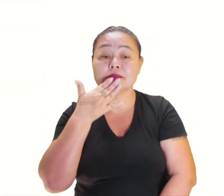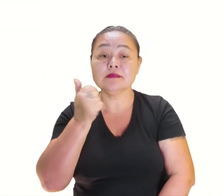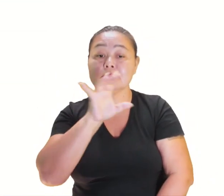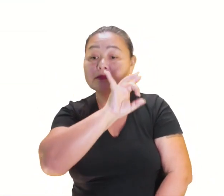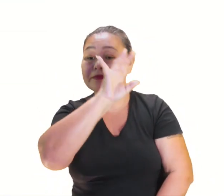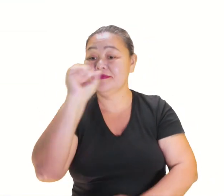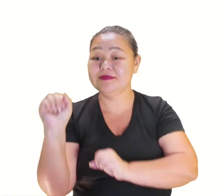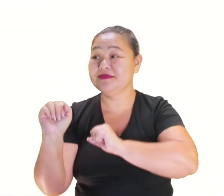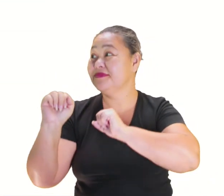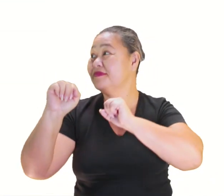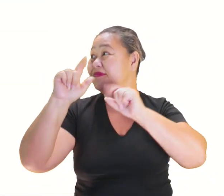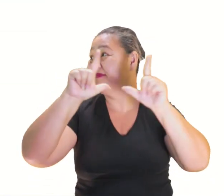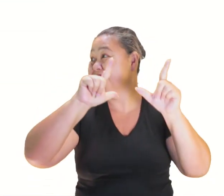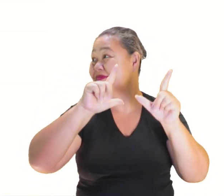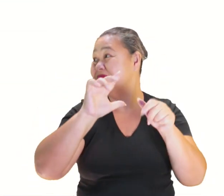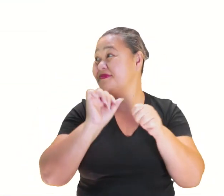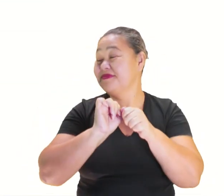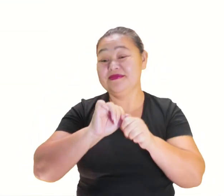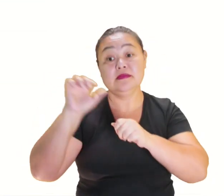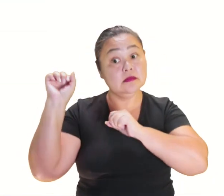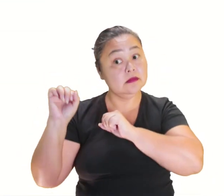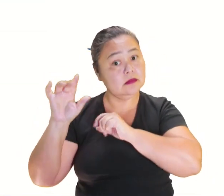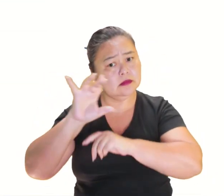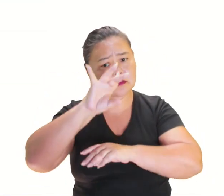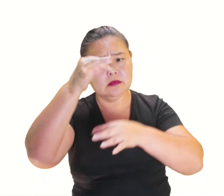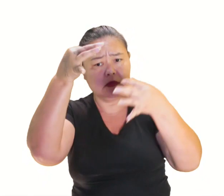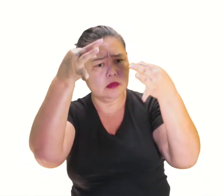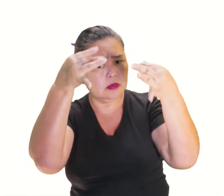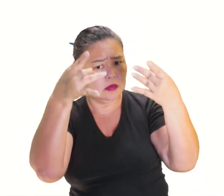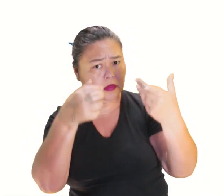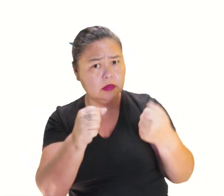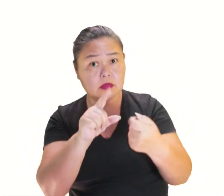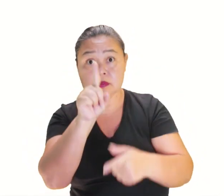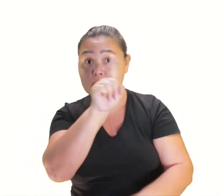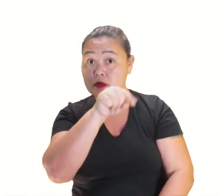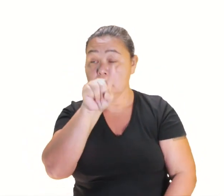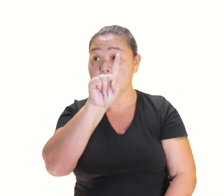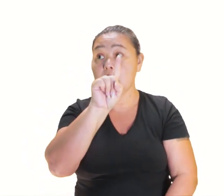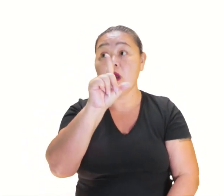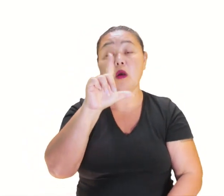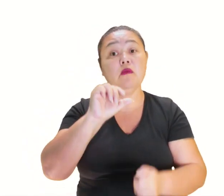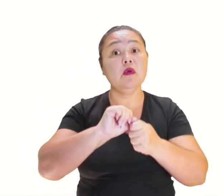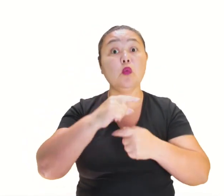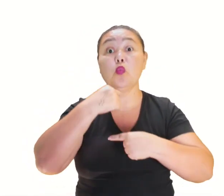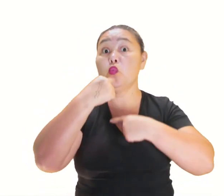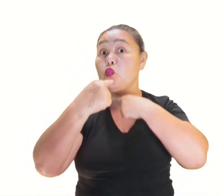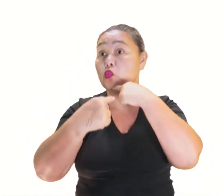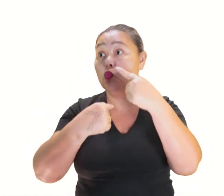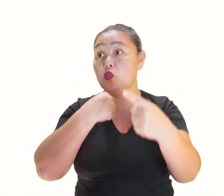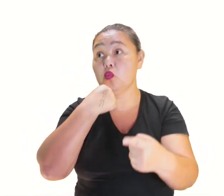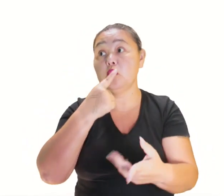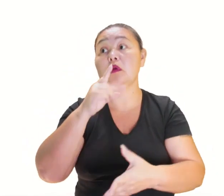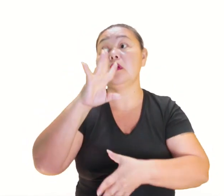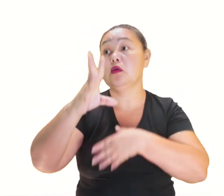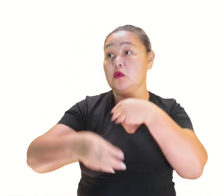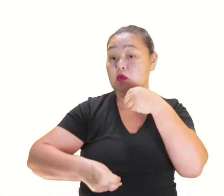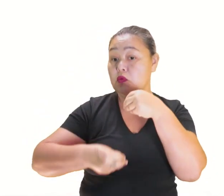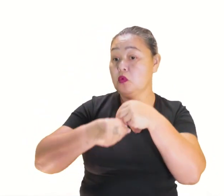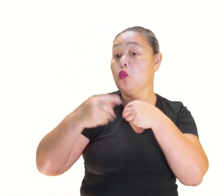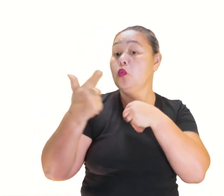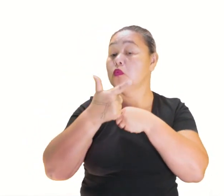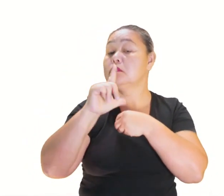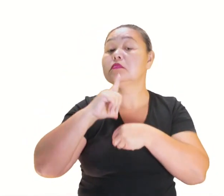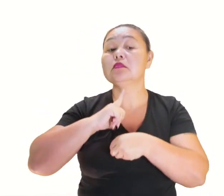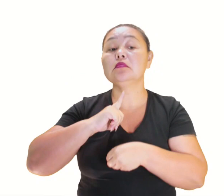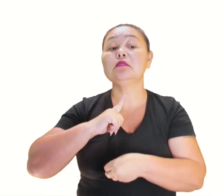cada slide? A cada um, você vê que em cada um detalhezinho para que vocês não fiquem com dúvidas. E um complementa o outro, né? As